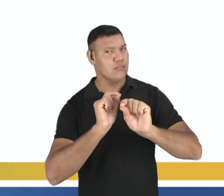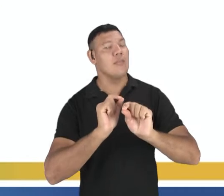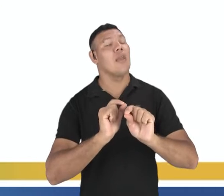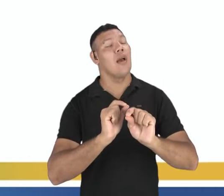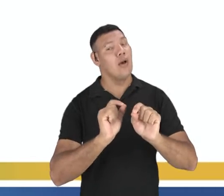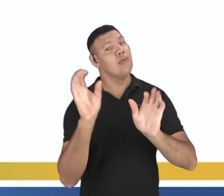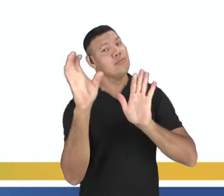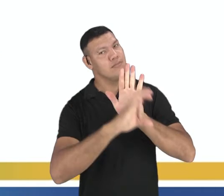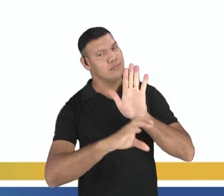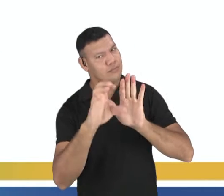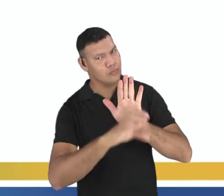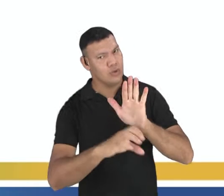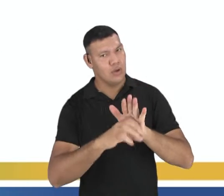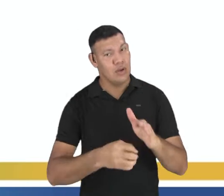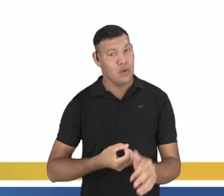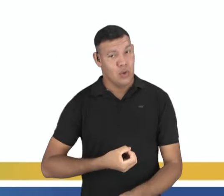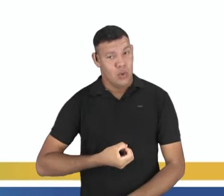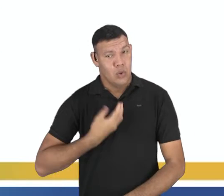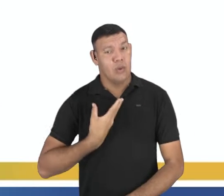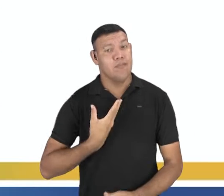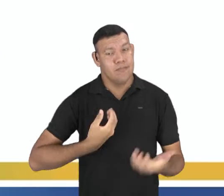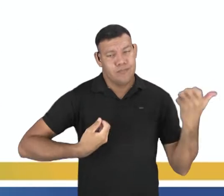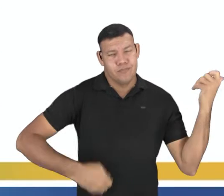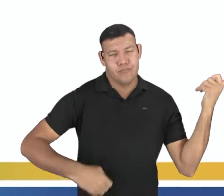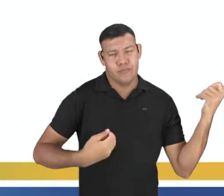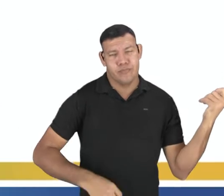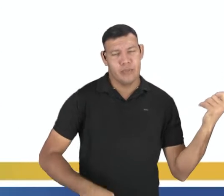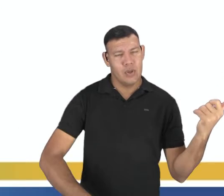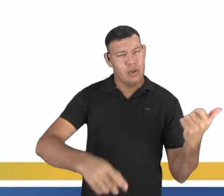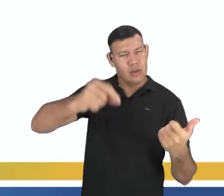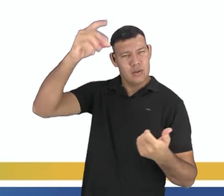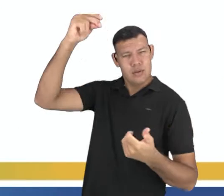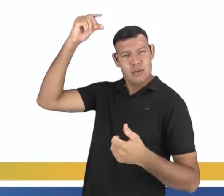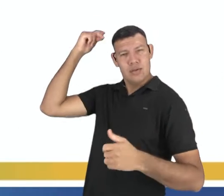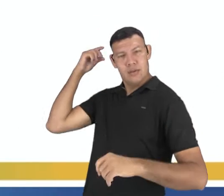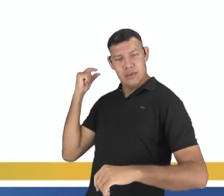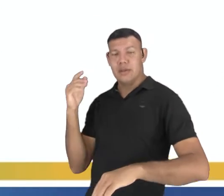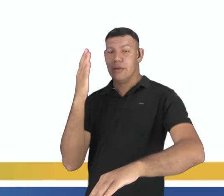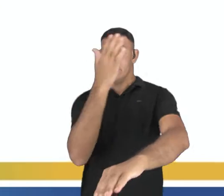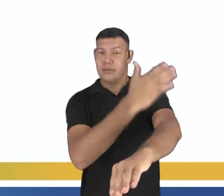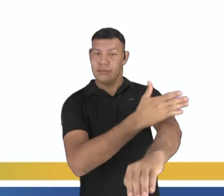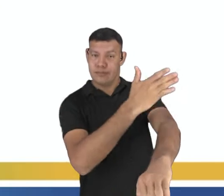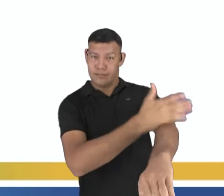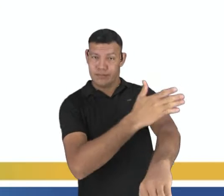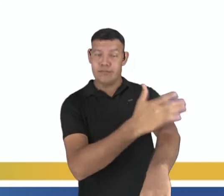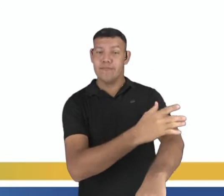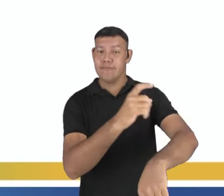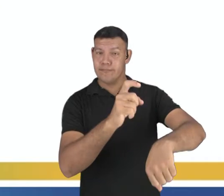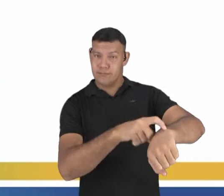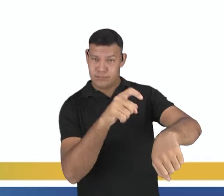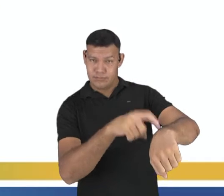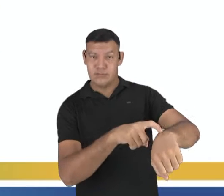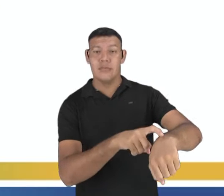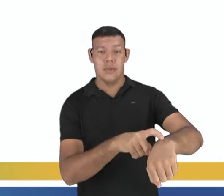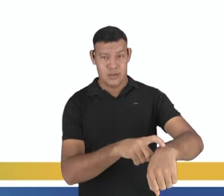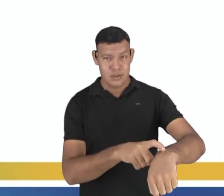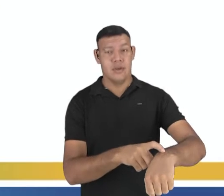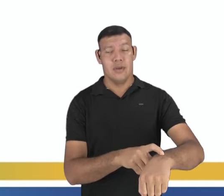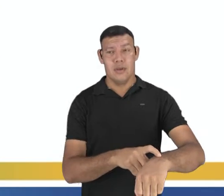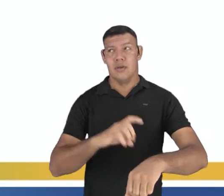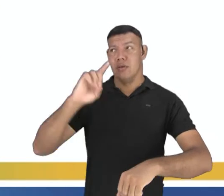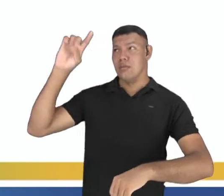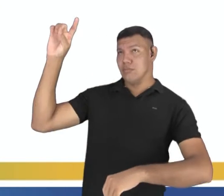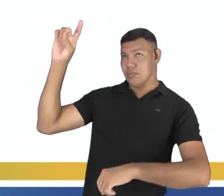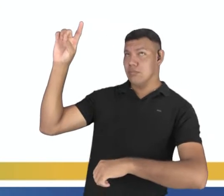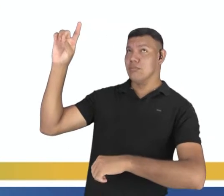trovadorismo. O trovadorismo é um estilo de época surgido na Idade Média. Nesse período histórico, predominava o teocentrismo,